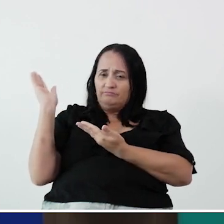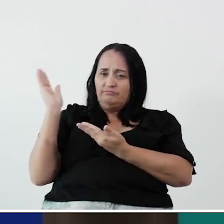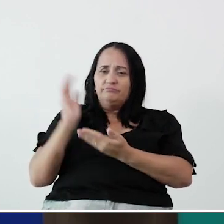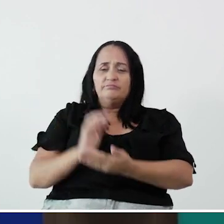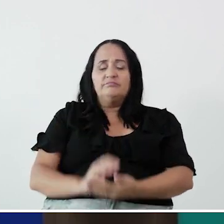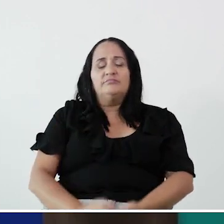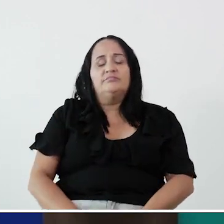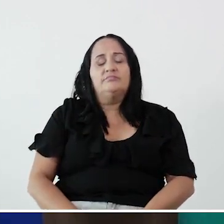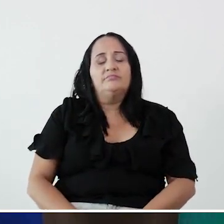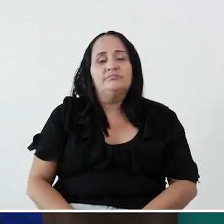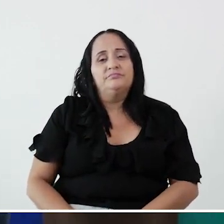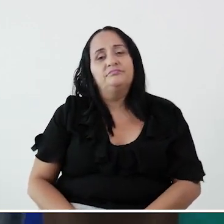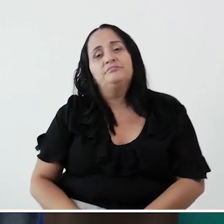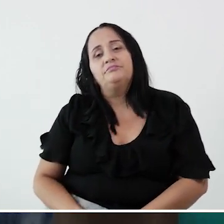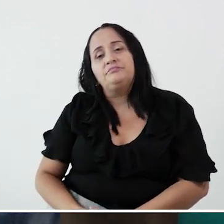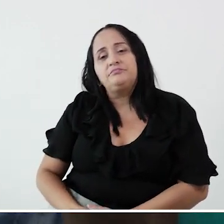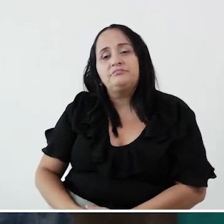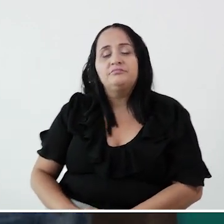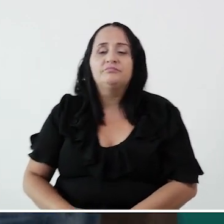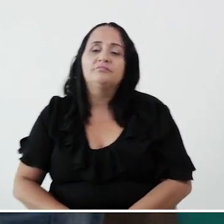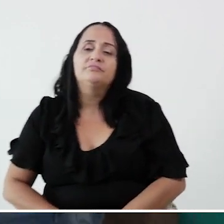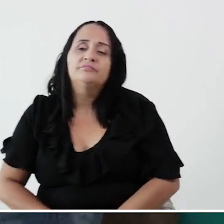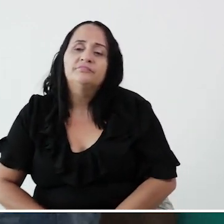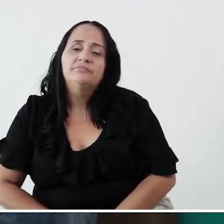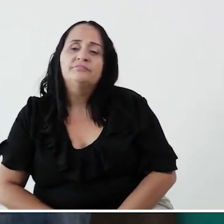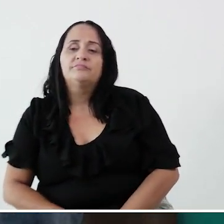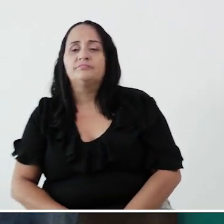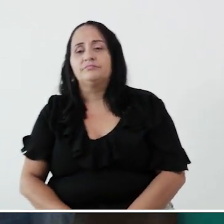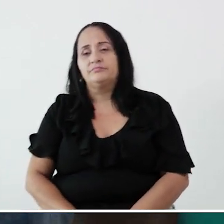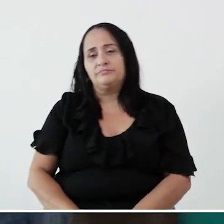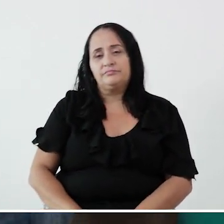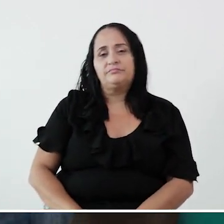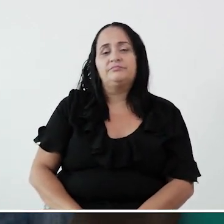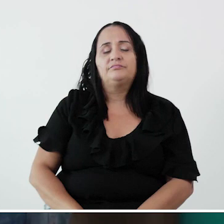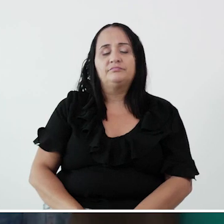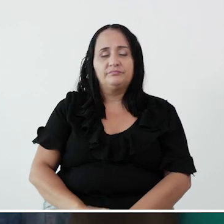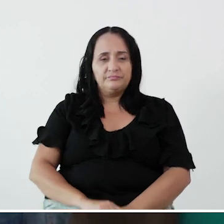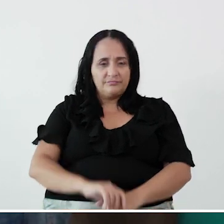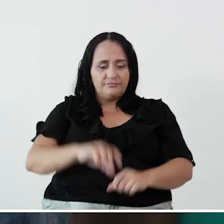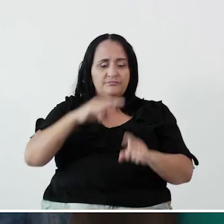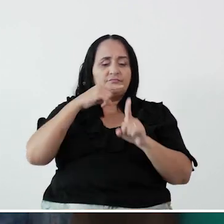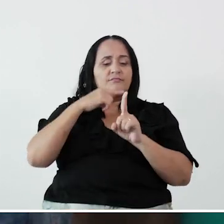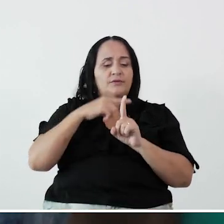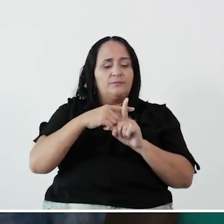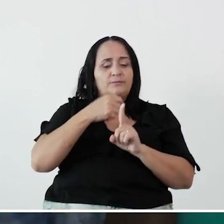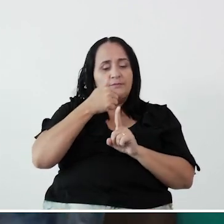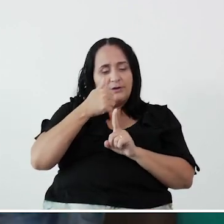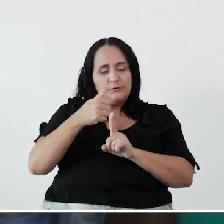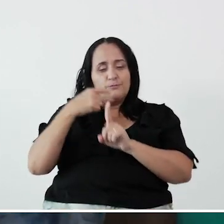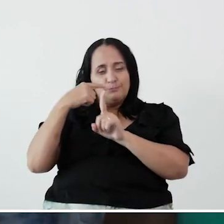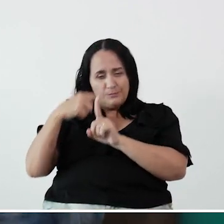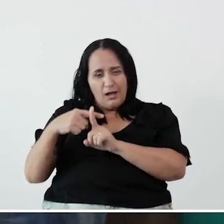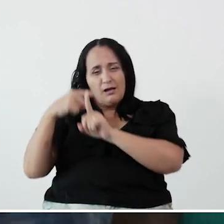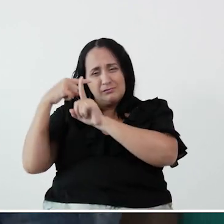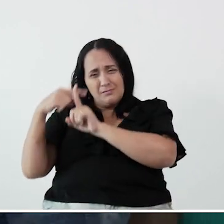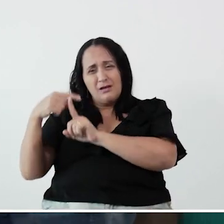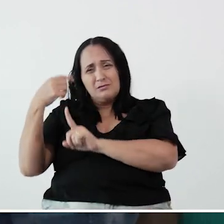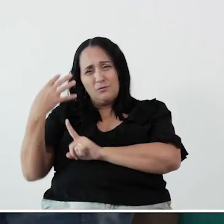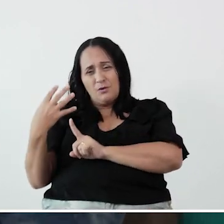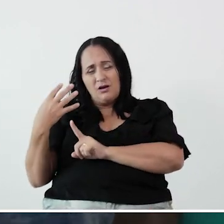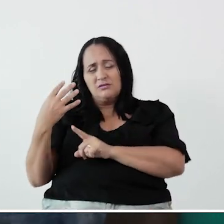olha, mais 1, mais 1, somado a mais 4. Somar esses